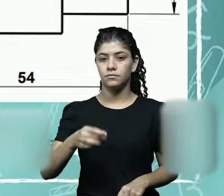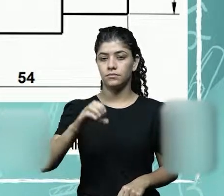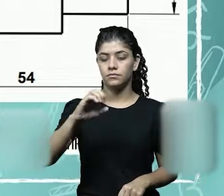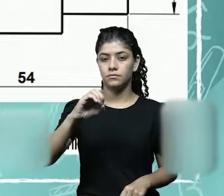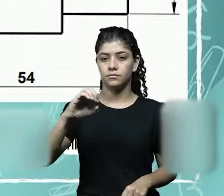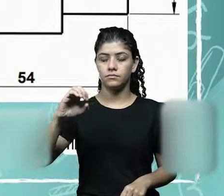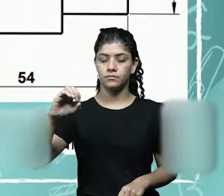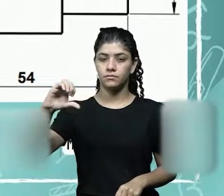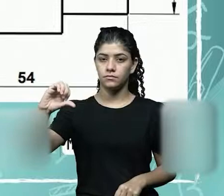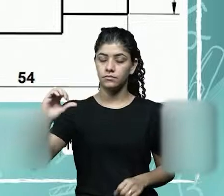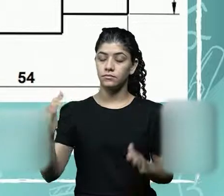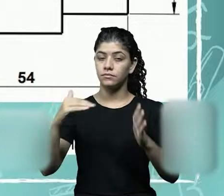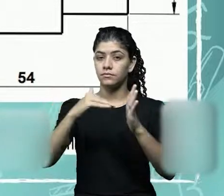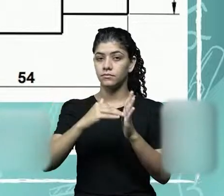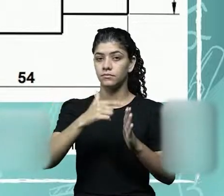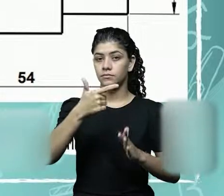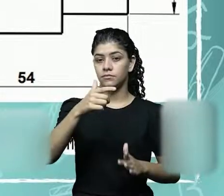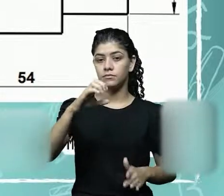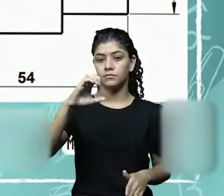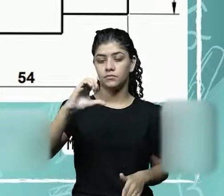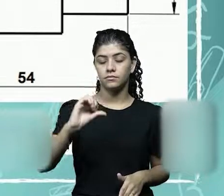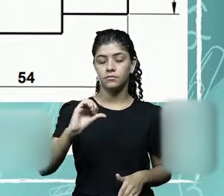30,009 até um valor mínimo de